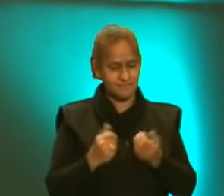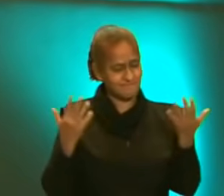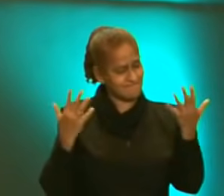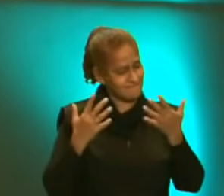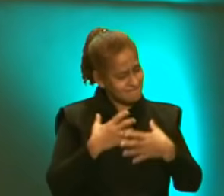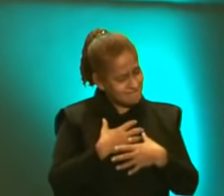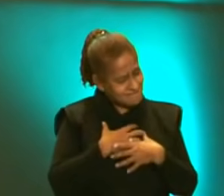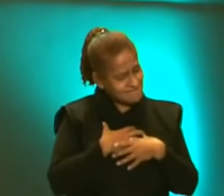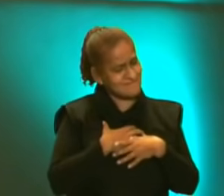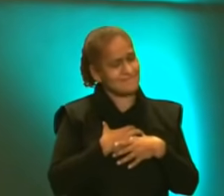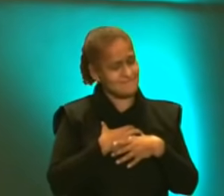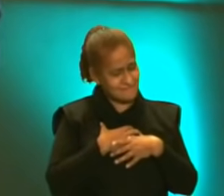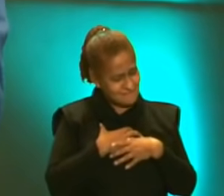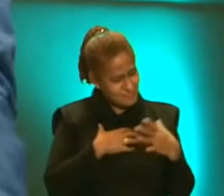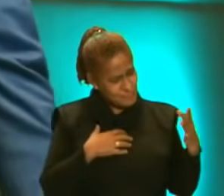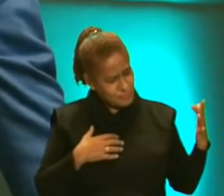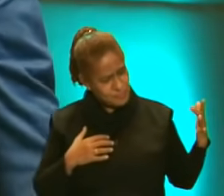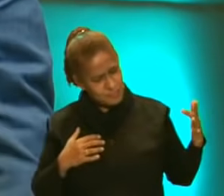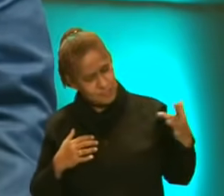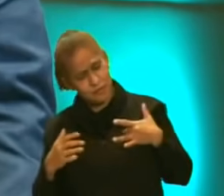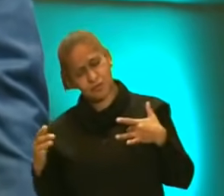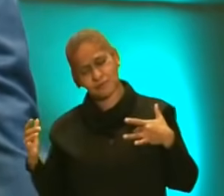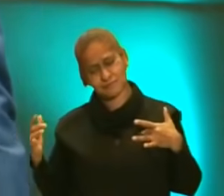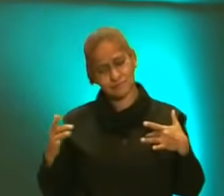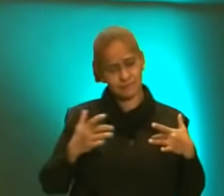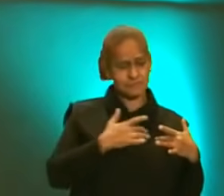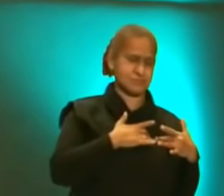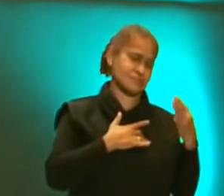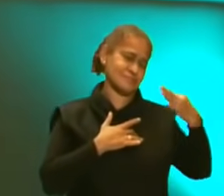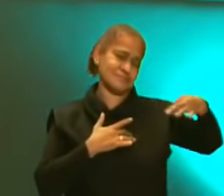hoje eu senti o toque do Teu Espírito Santo,